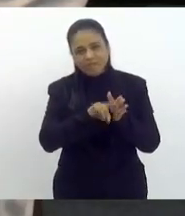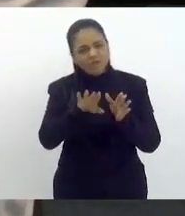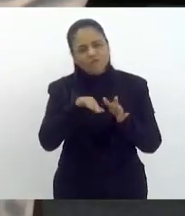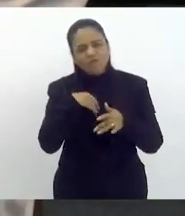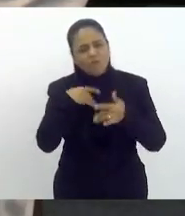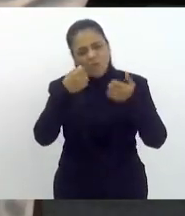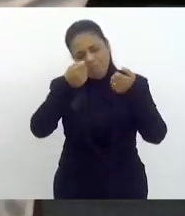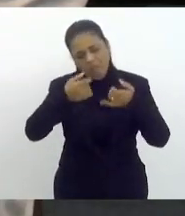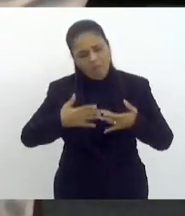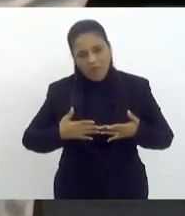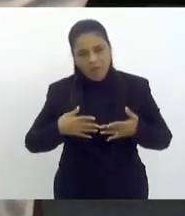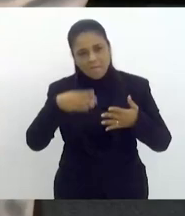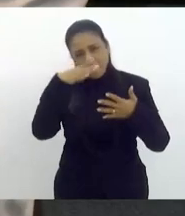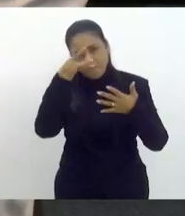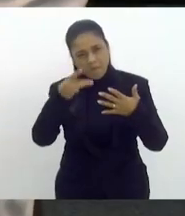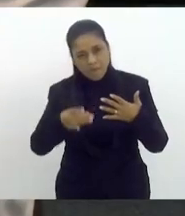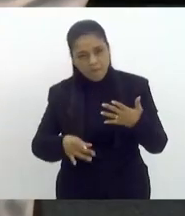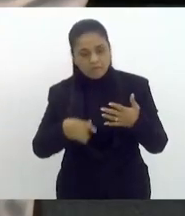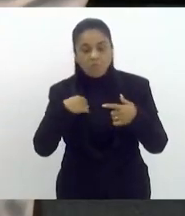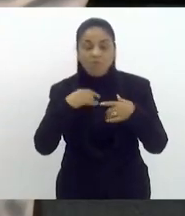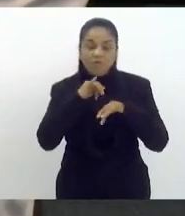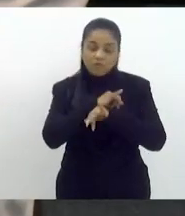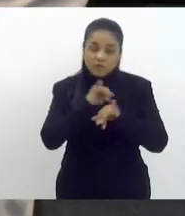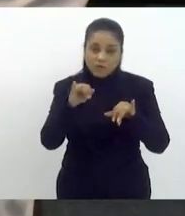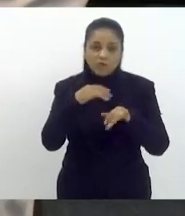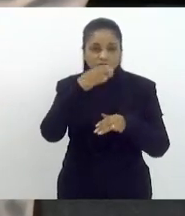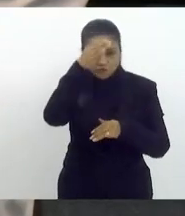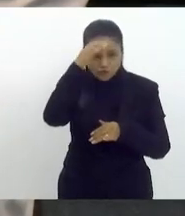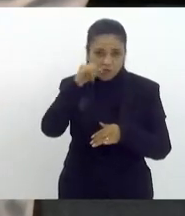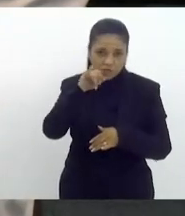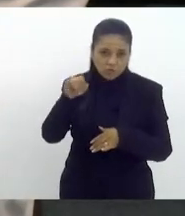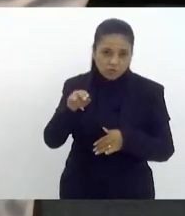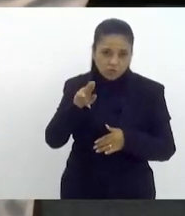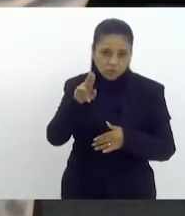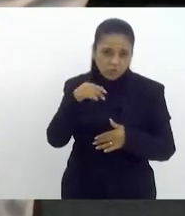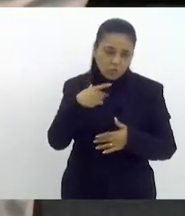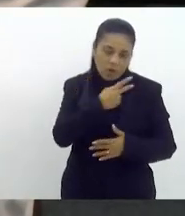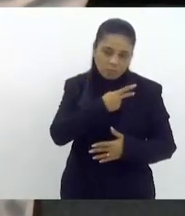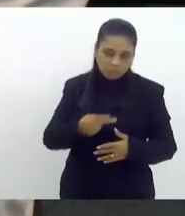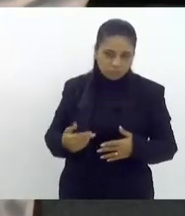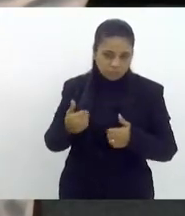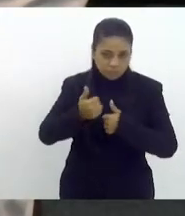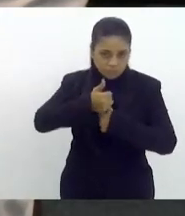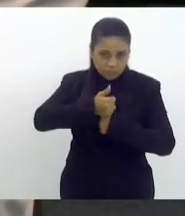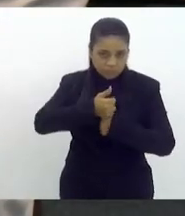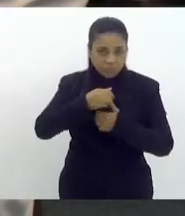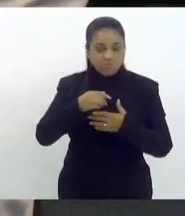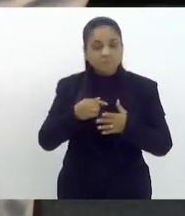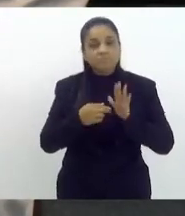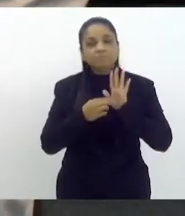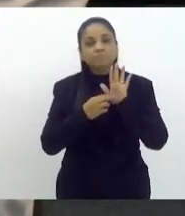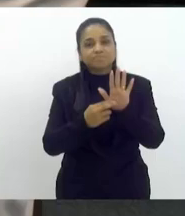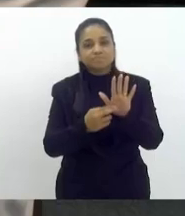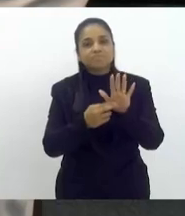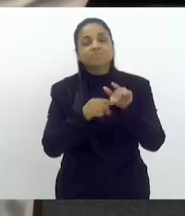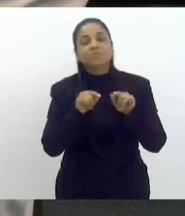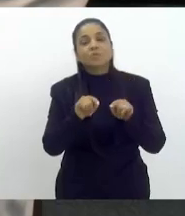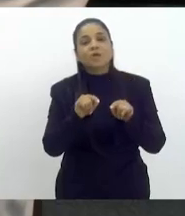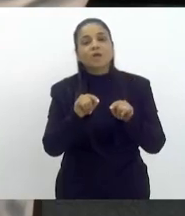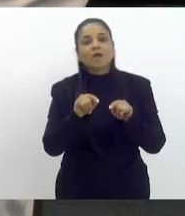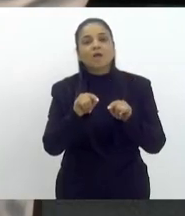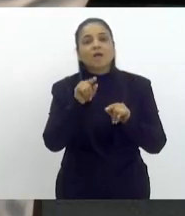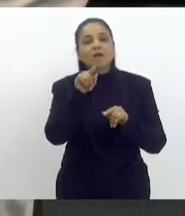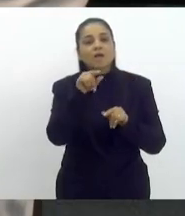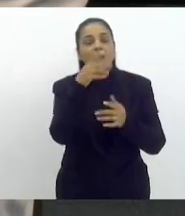com isso mas eu só quero dizer para você se alguém se a tia Ju que nos presídios com muita alegria o que aconteceu foi assim a